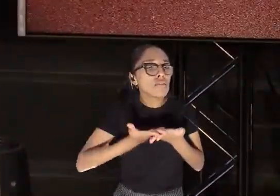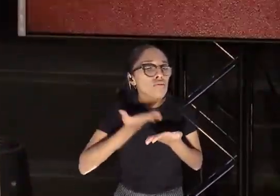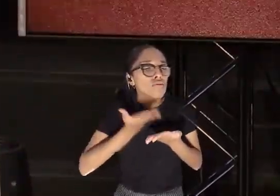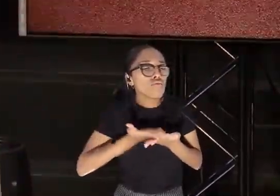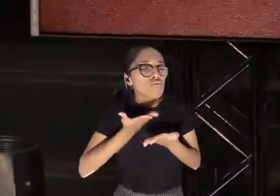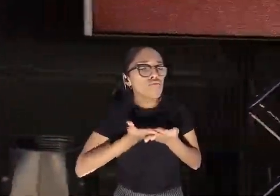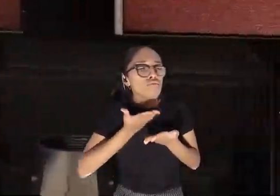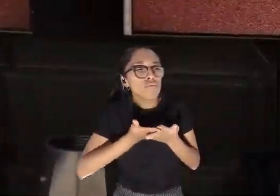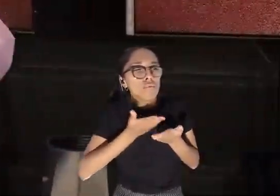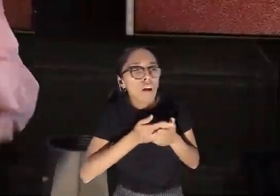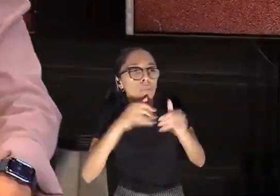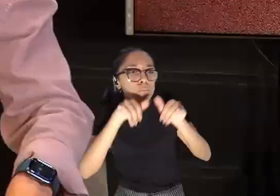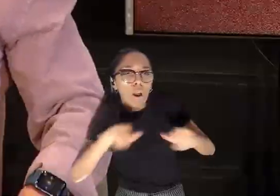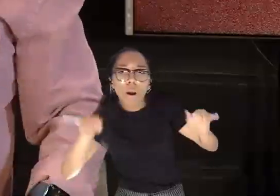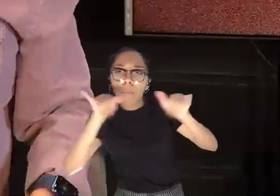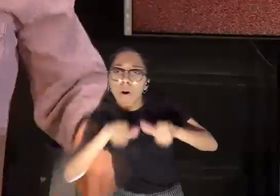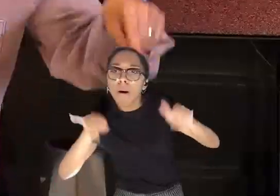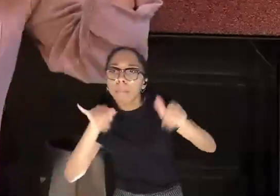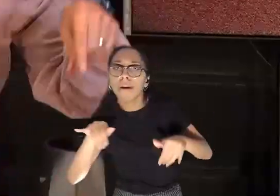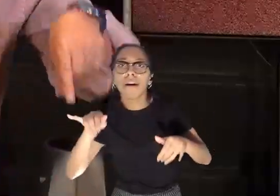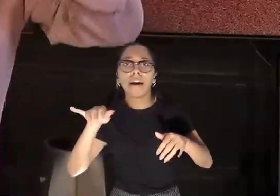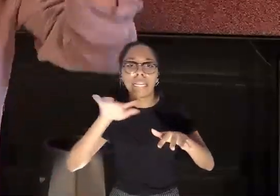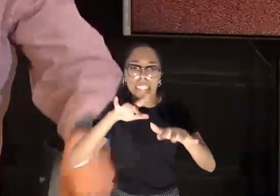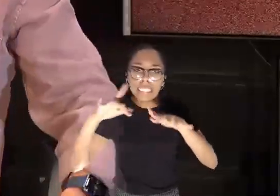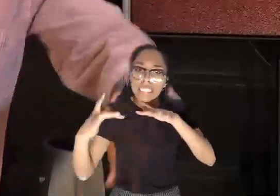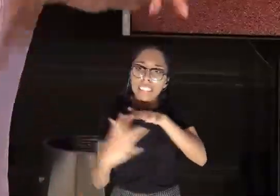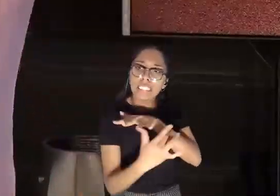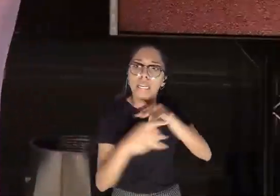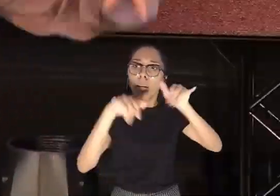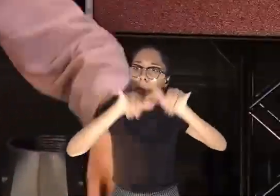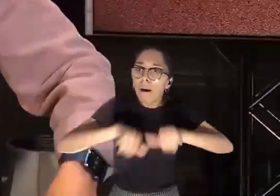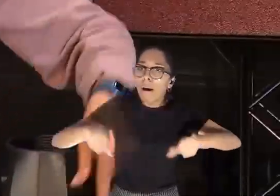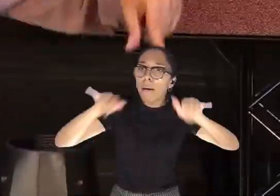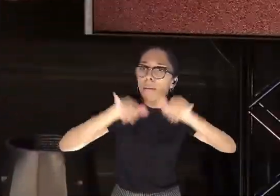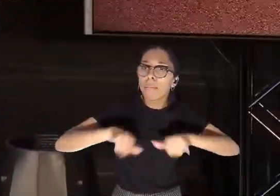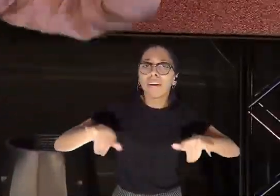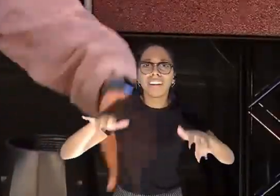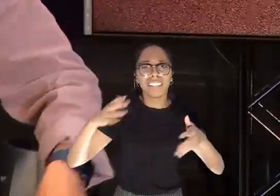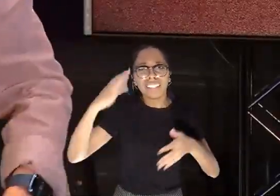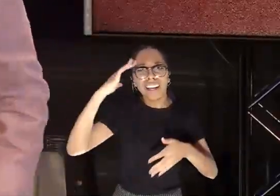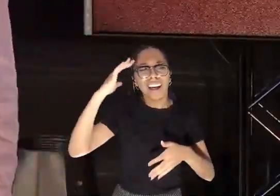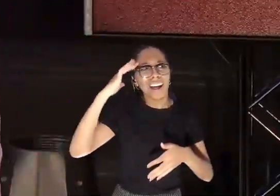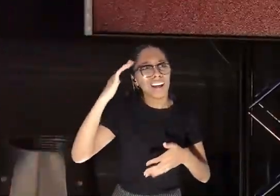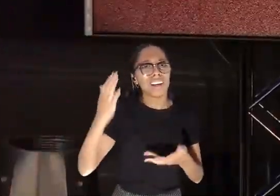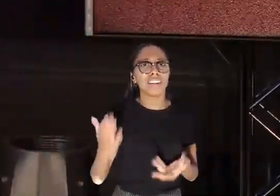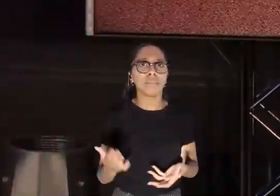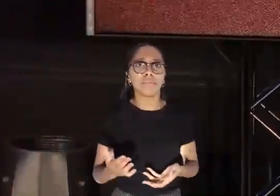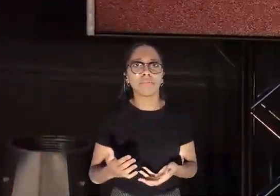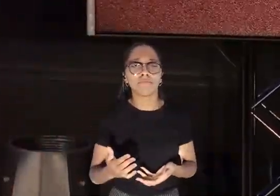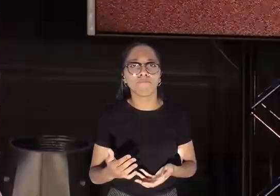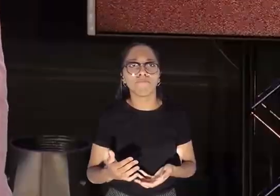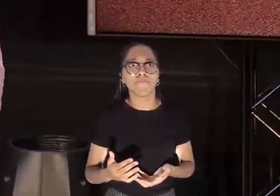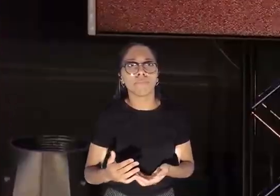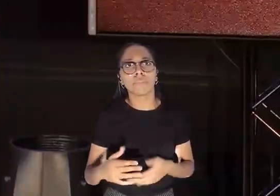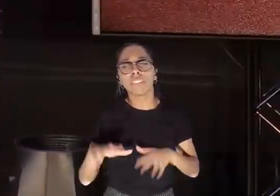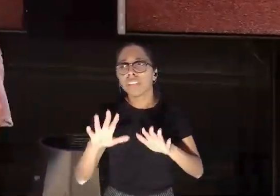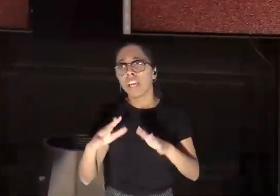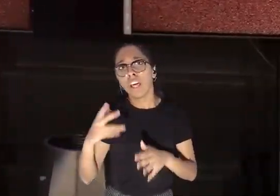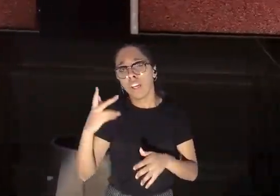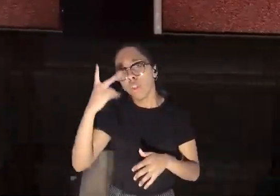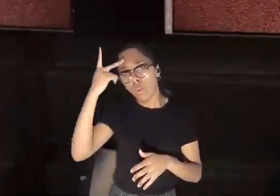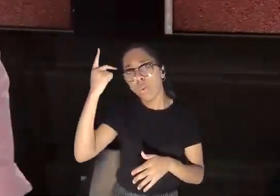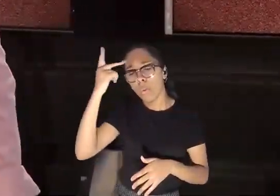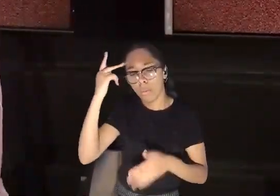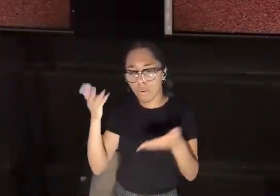querendo menosprezar, porque se Jesus estivesse aqui hoje, Ele usaria Instagram, usaria Facebook, usaria YouTube, Ele usaria. O canal de Jesus seria o